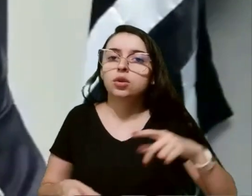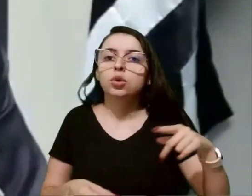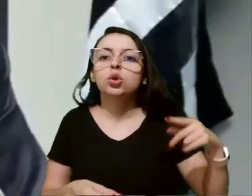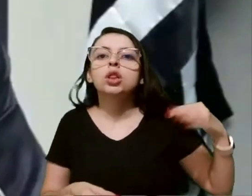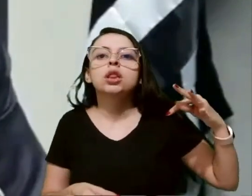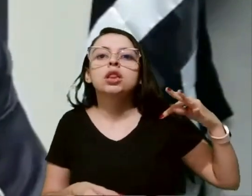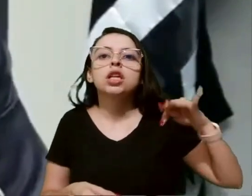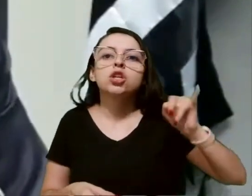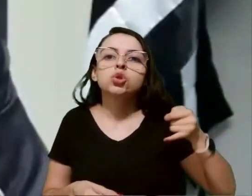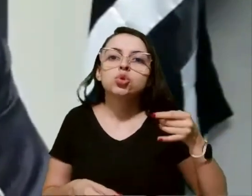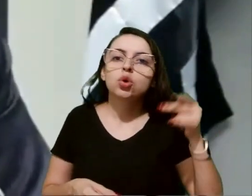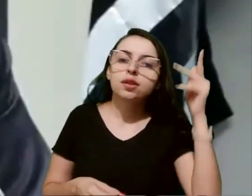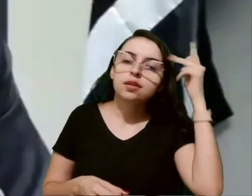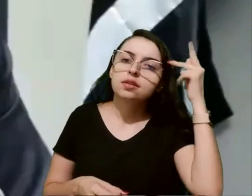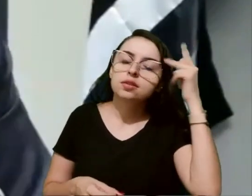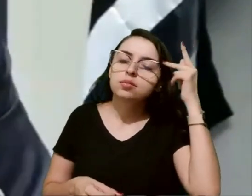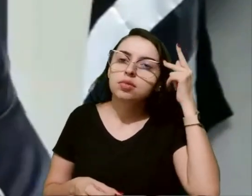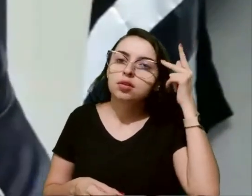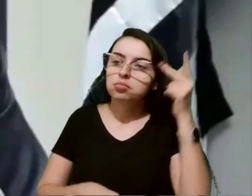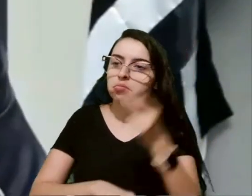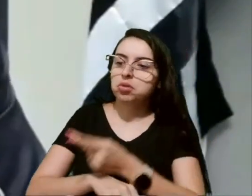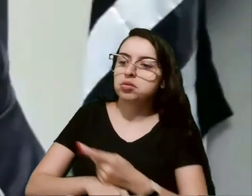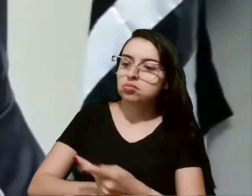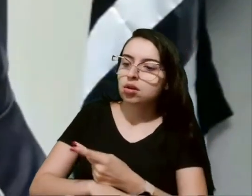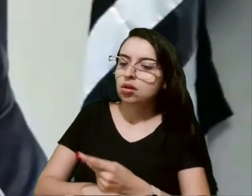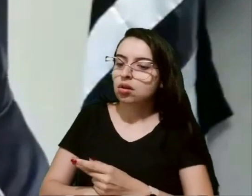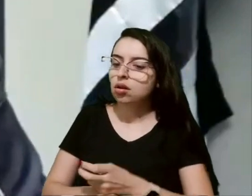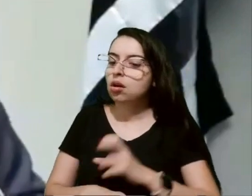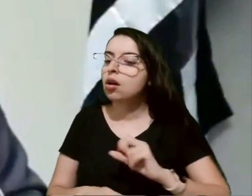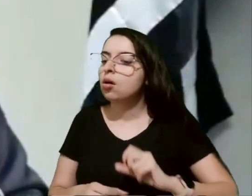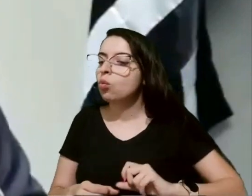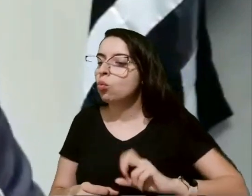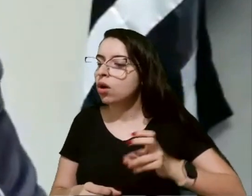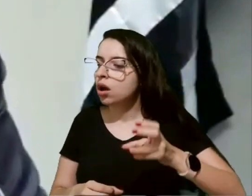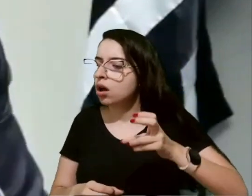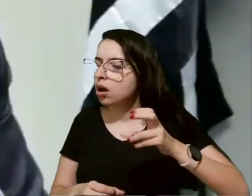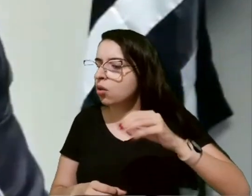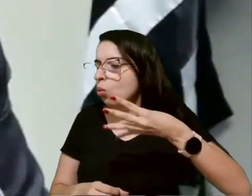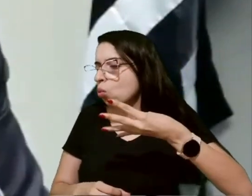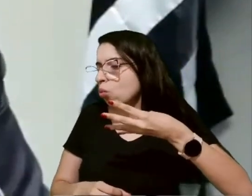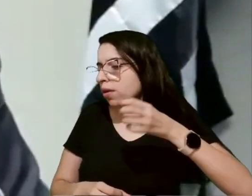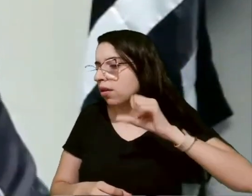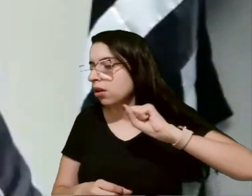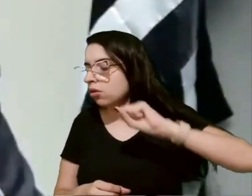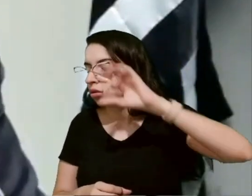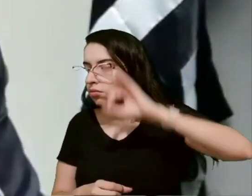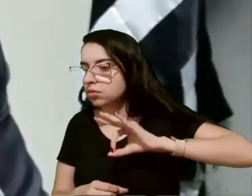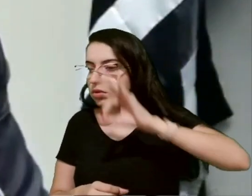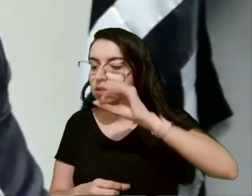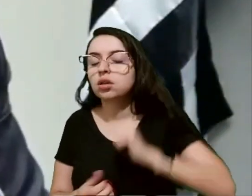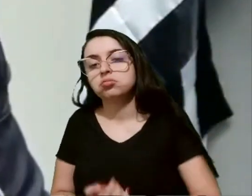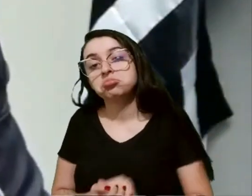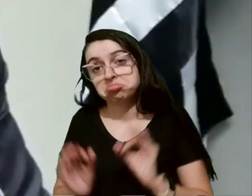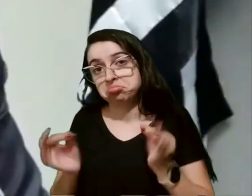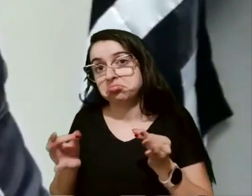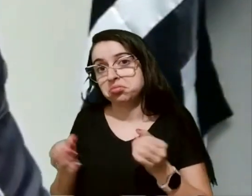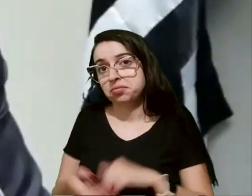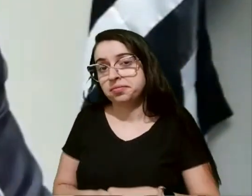né? Vamos olhar a taxa de procedência. Qual é a taxa de procedência? 48%, lembra? Isso tem